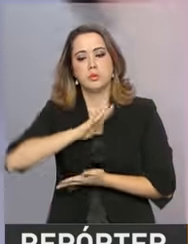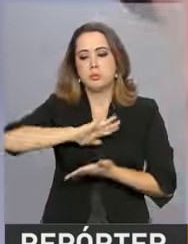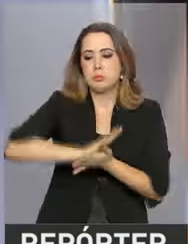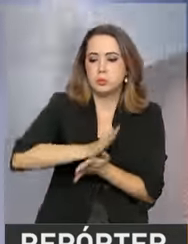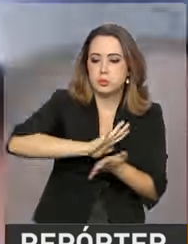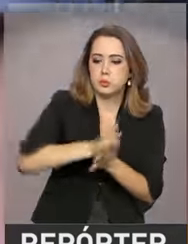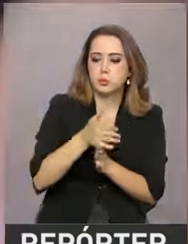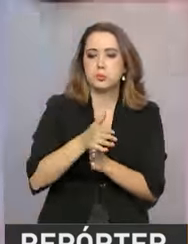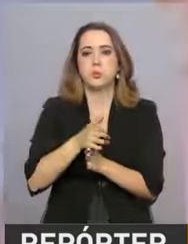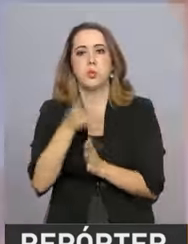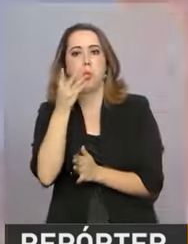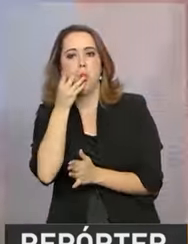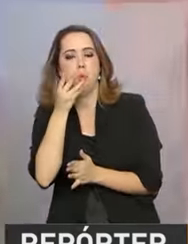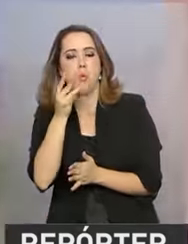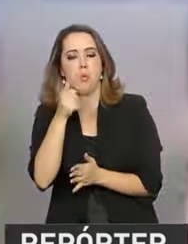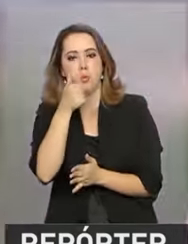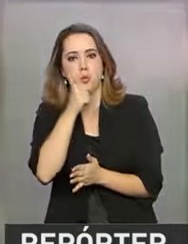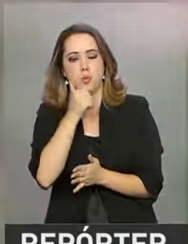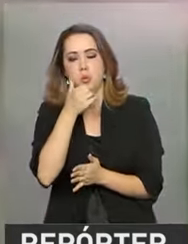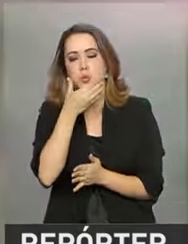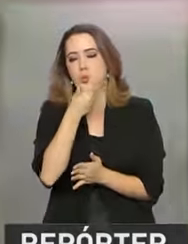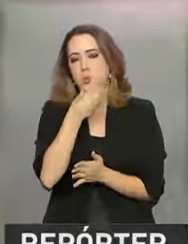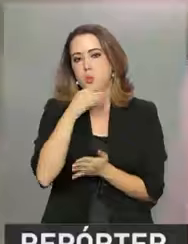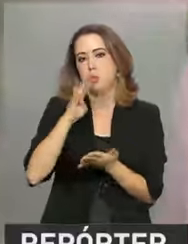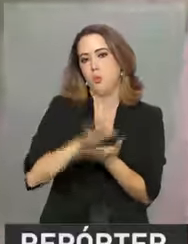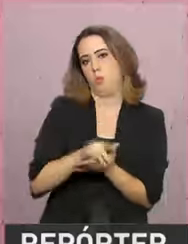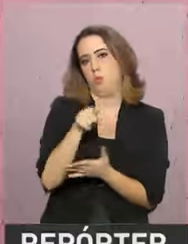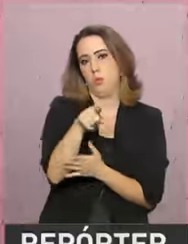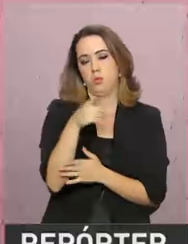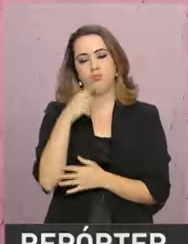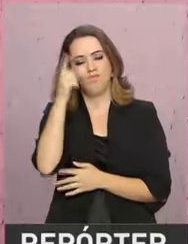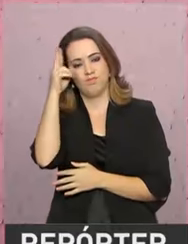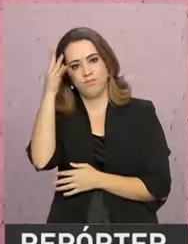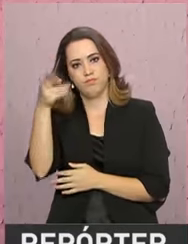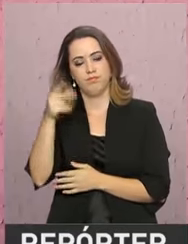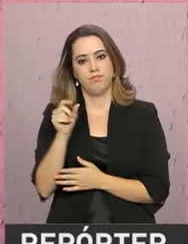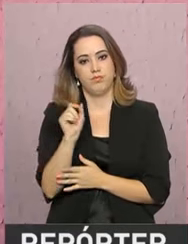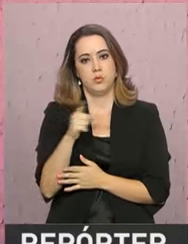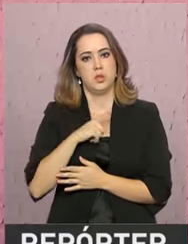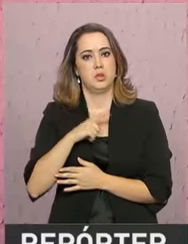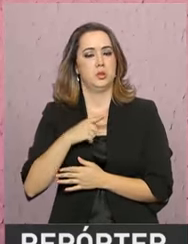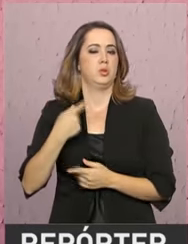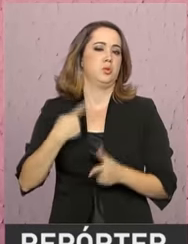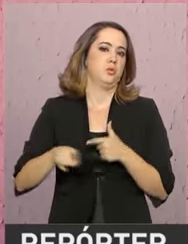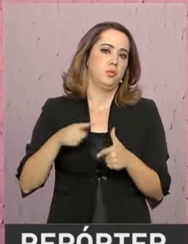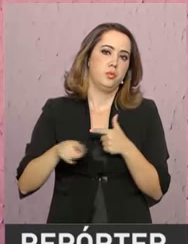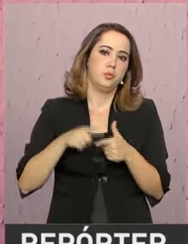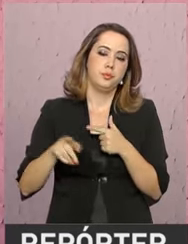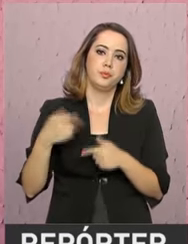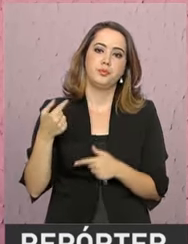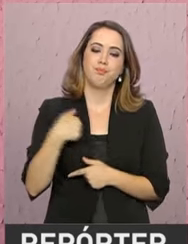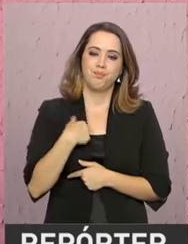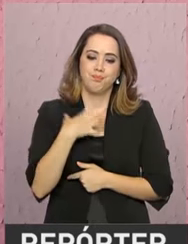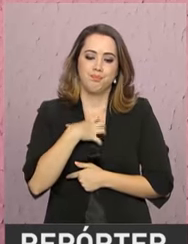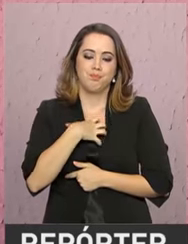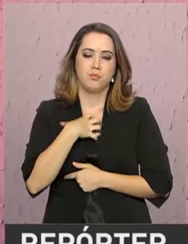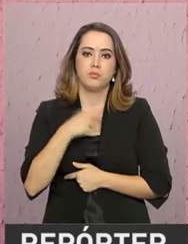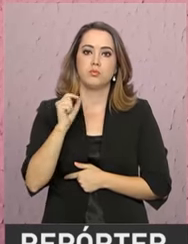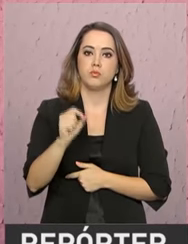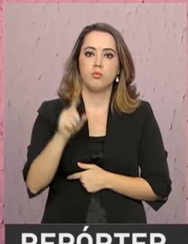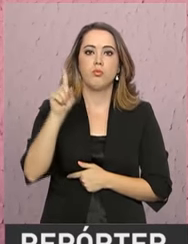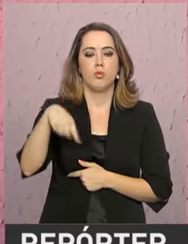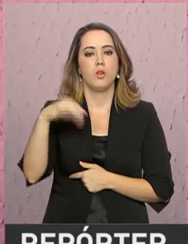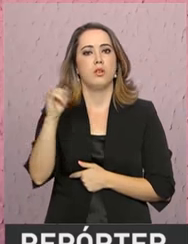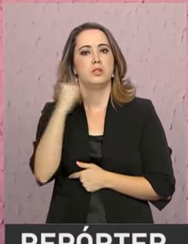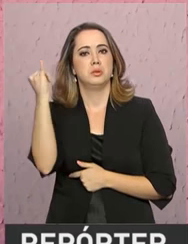marido. Hoje, as lembranças ainda trazem sofrimento. Tive lesões, né? Eu tive sequelas disso, né? Então, a importância